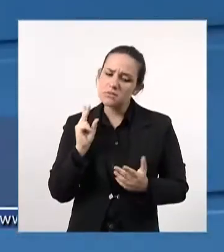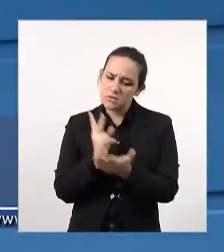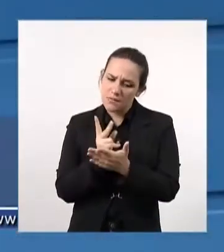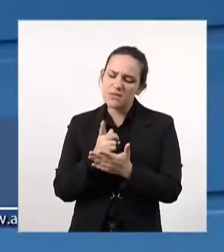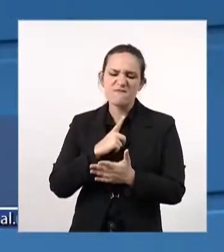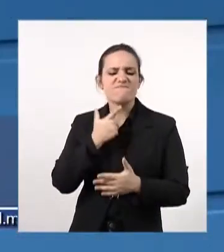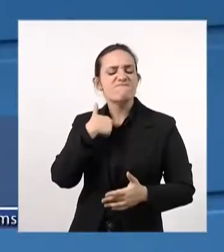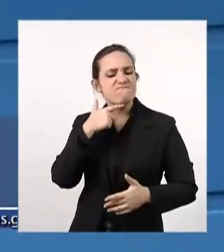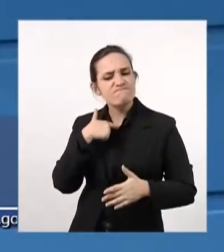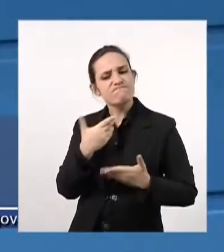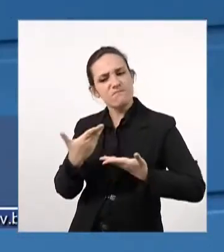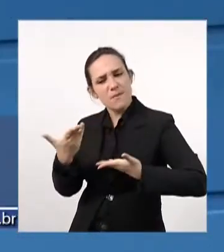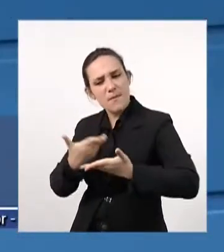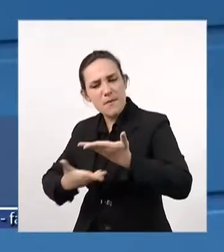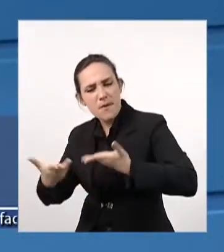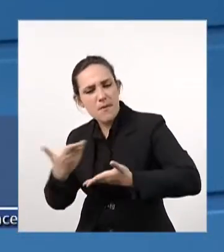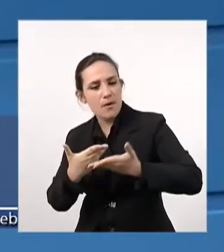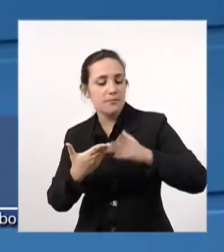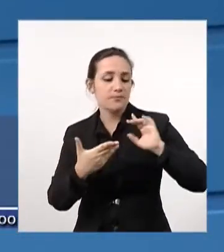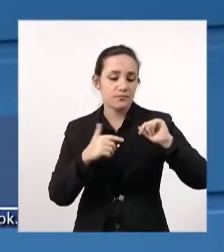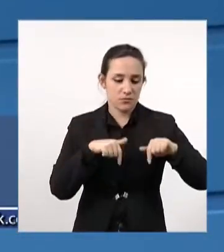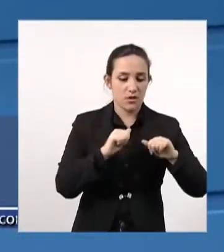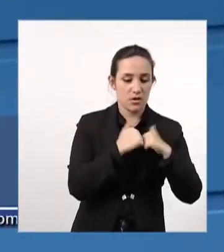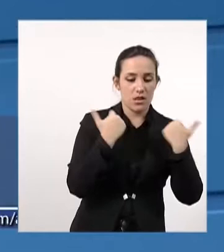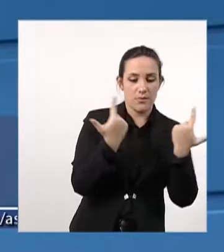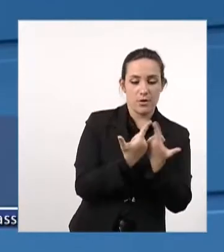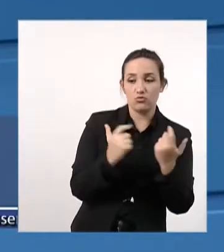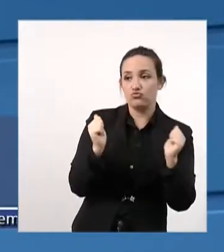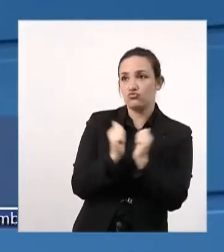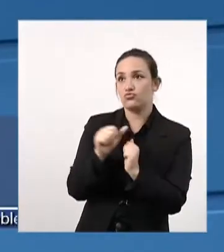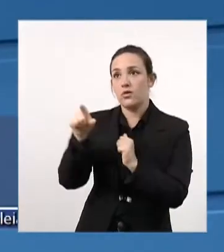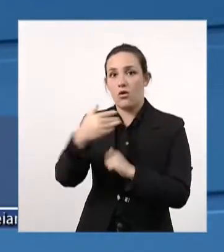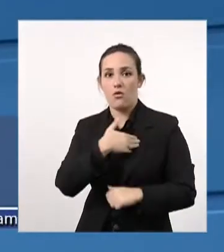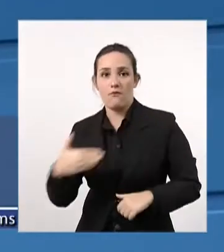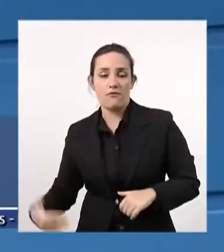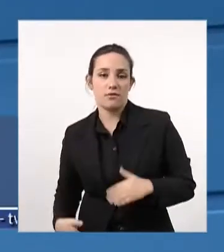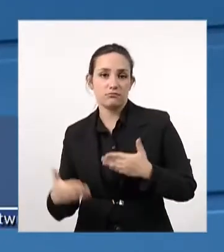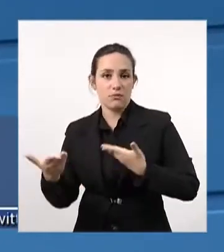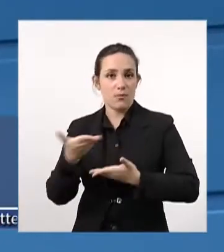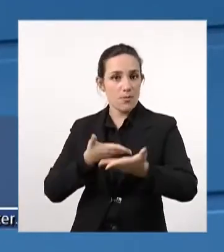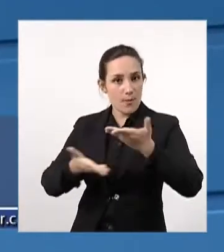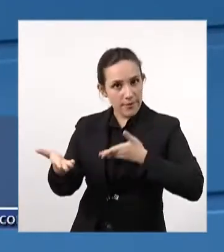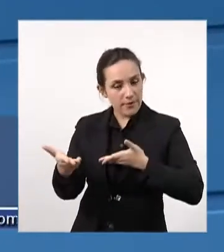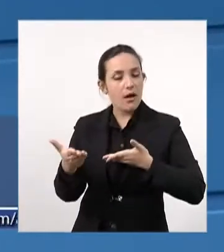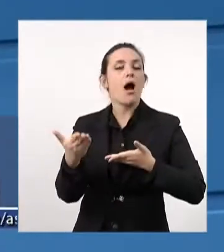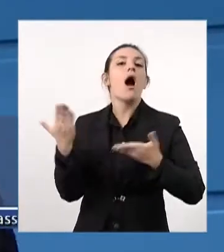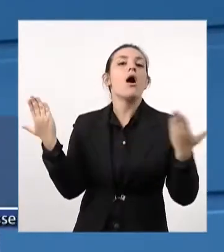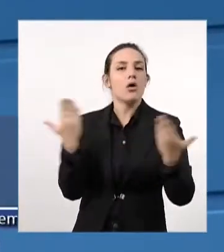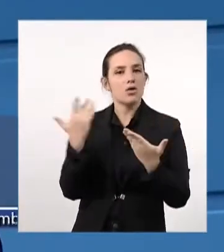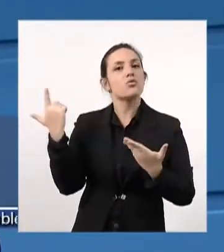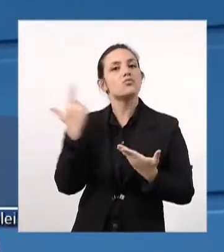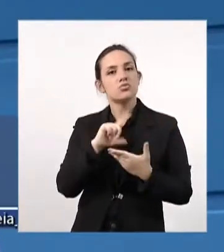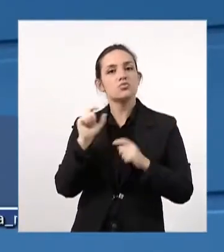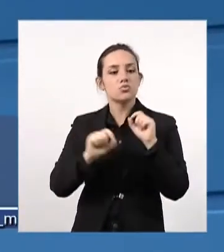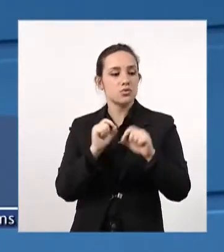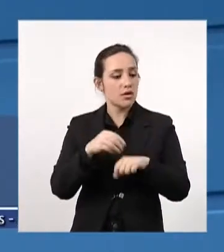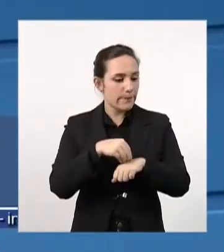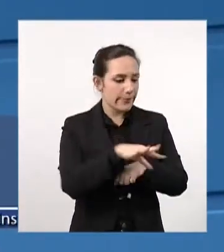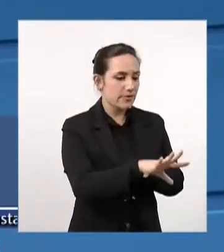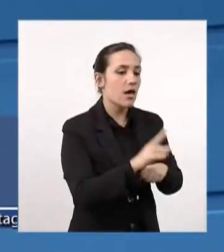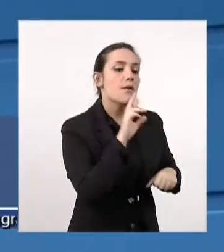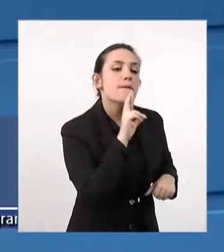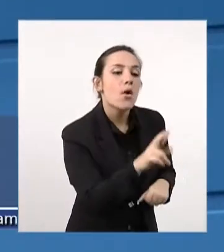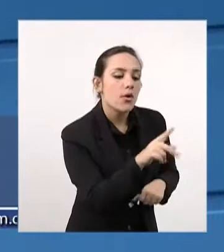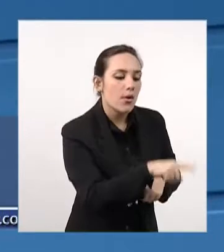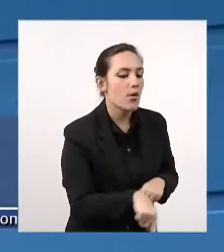mediação deste parlamento com o governo do Estado, para que nós pudéssemos dar respostas à